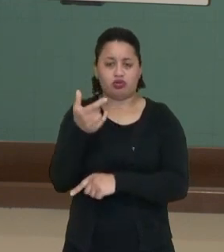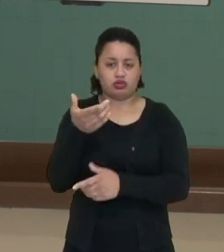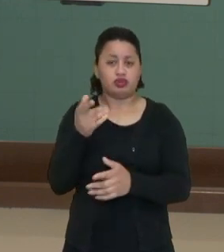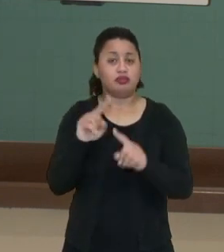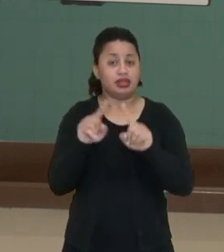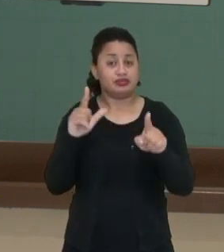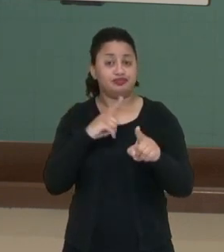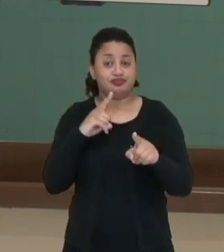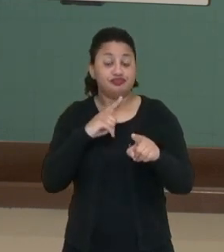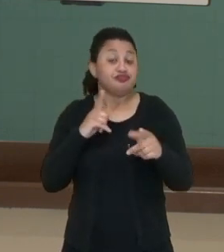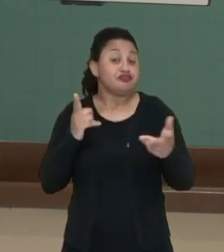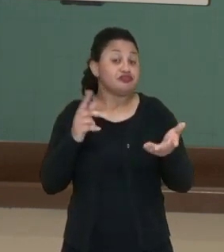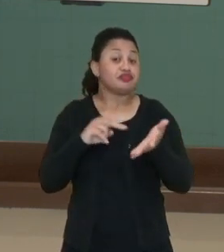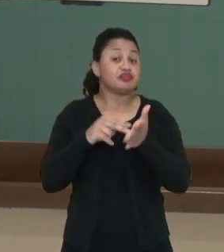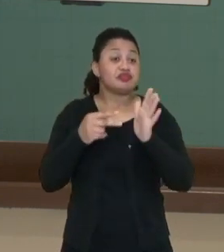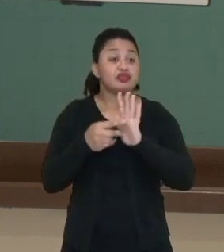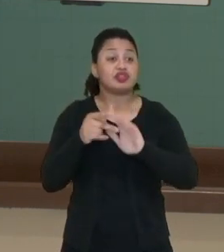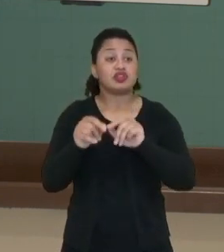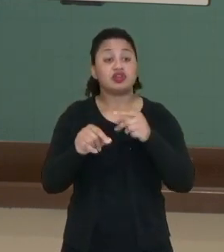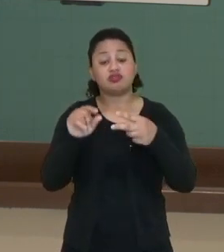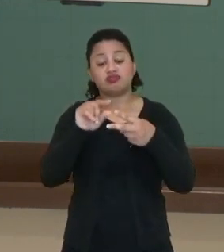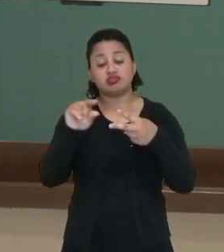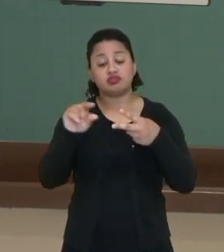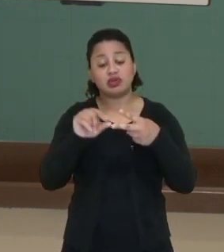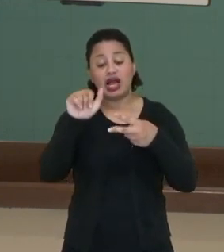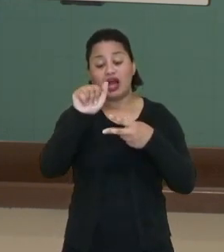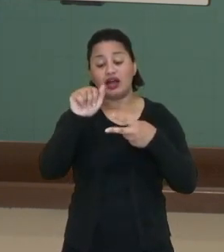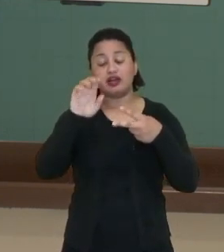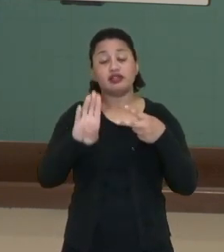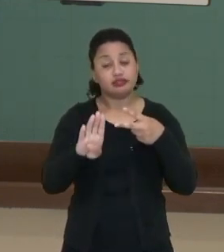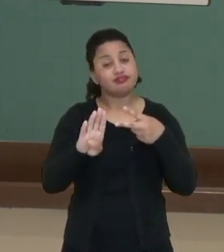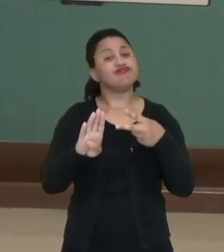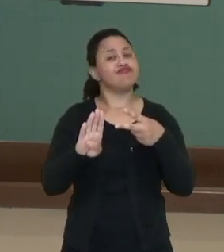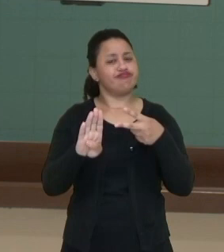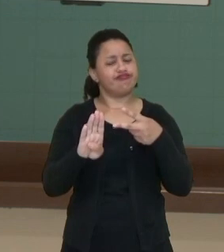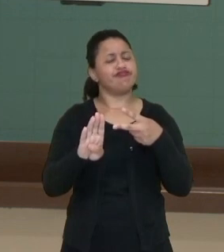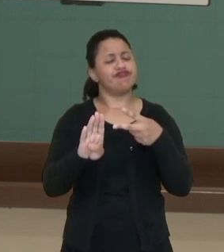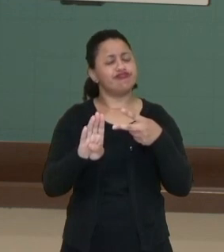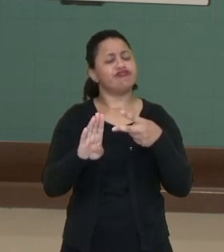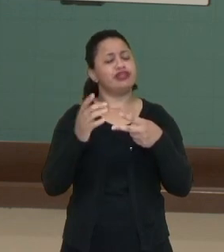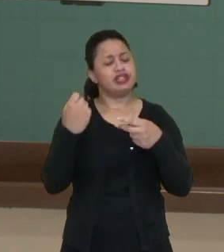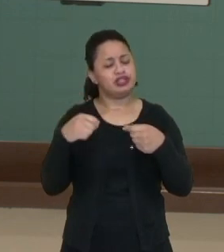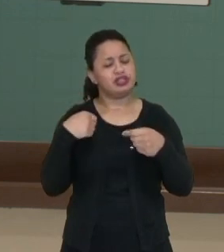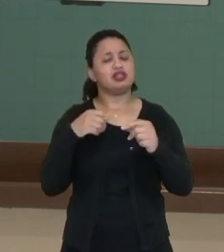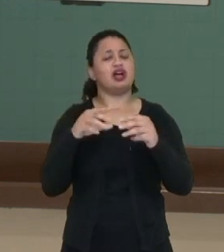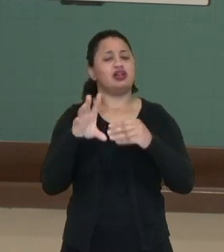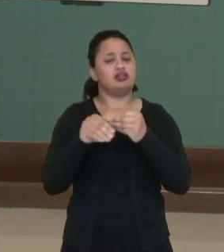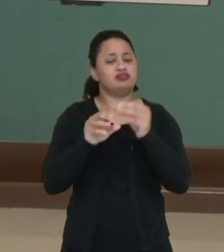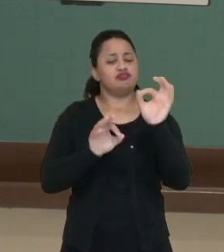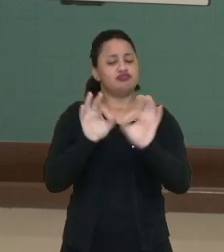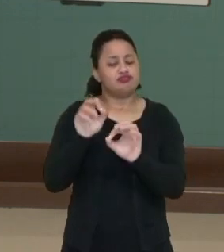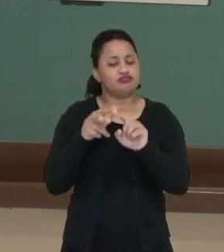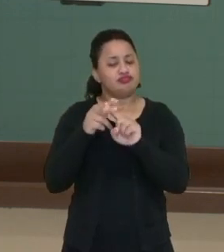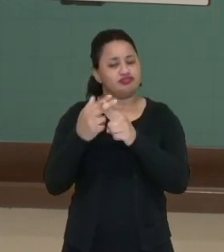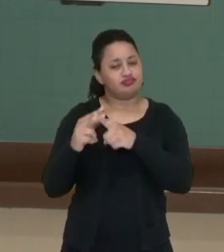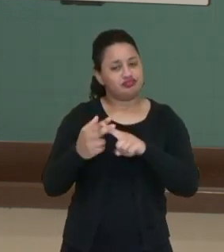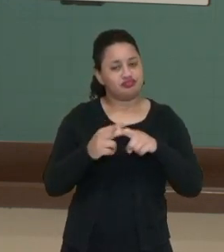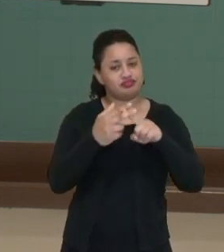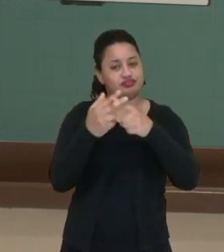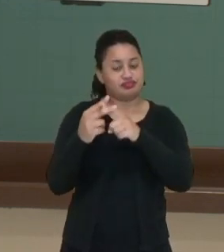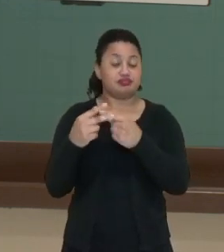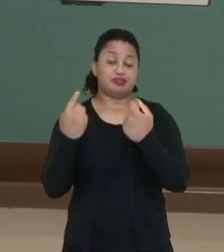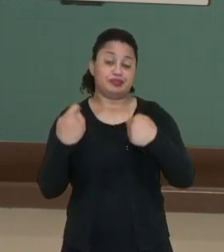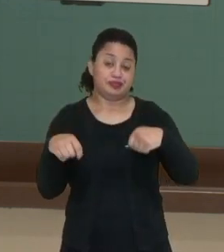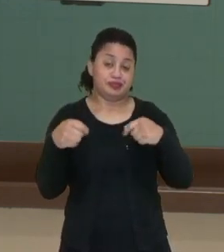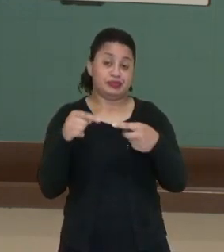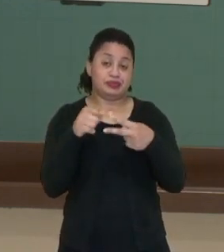Ou seja, as duas frases, elas apresentavam uma necessidade de receber ali uma